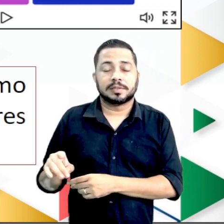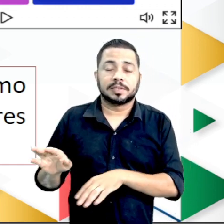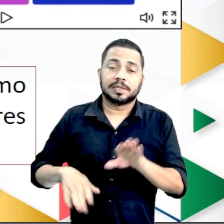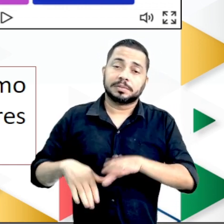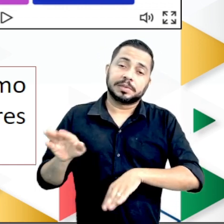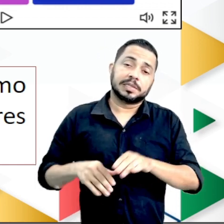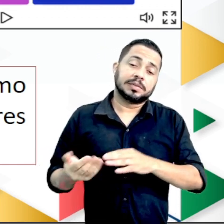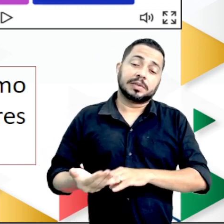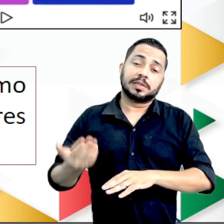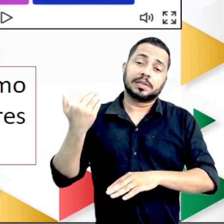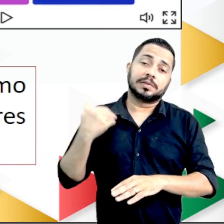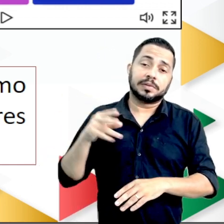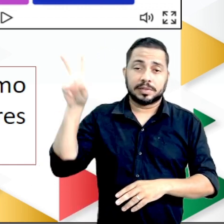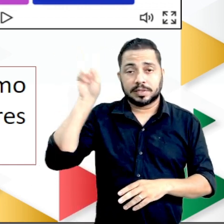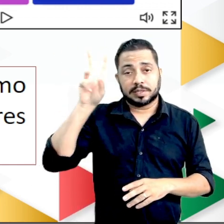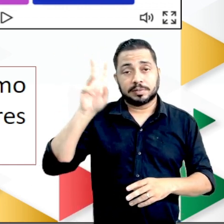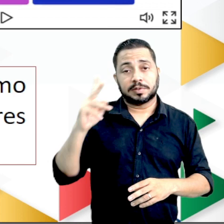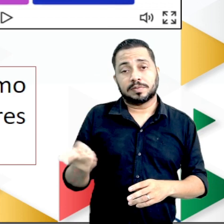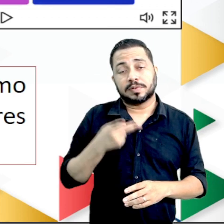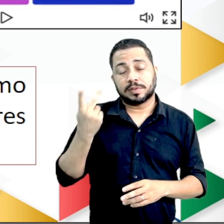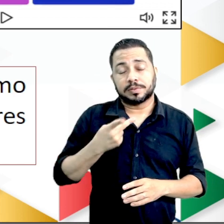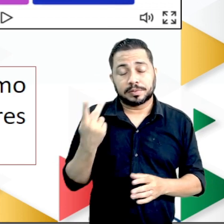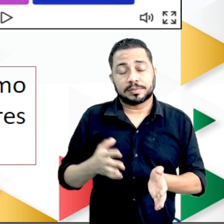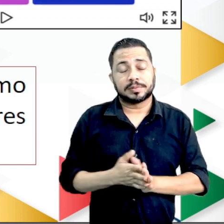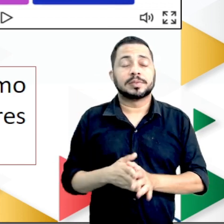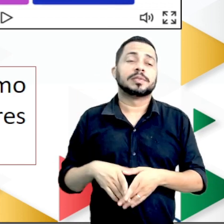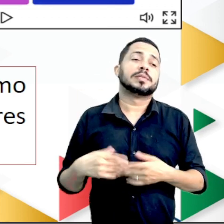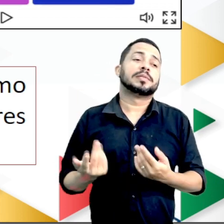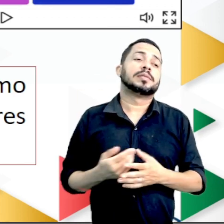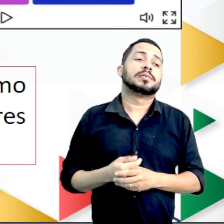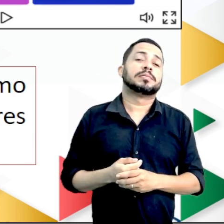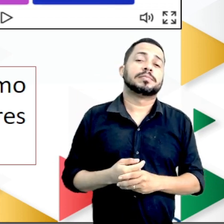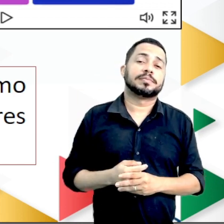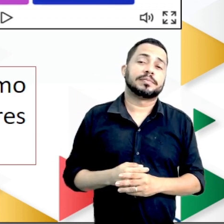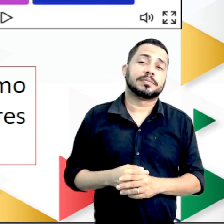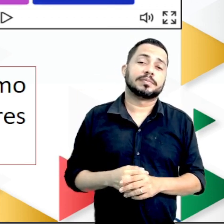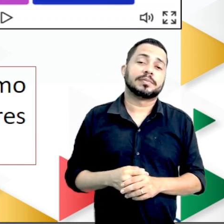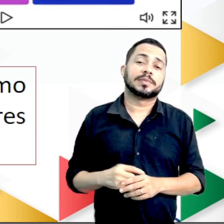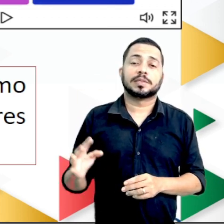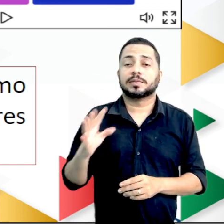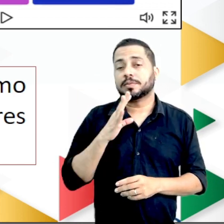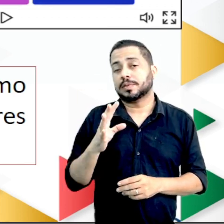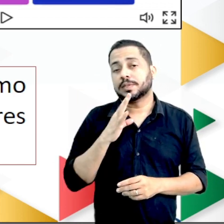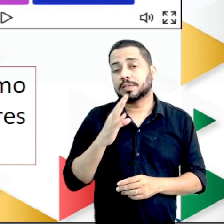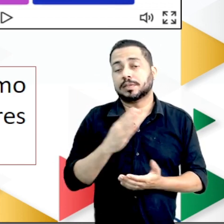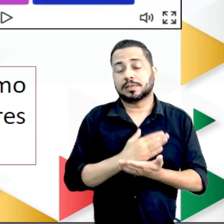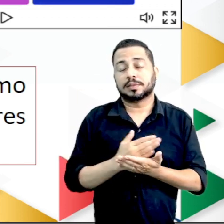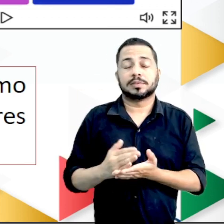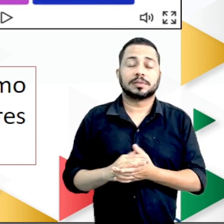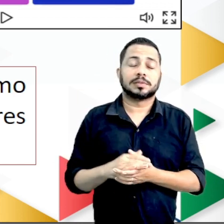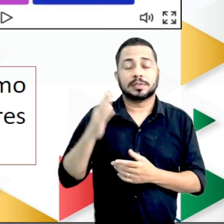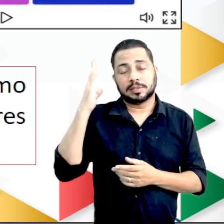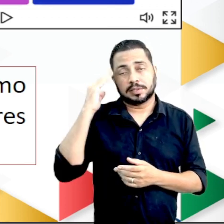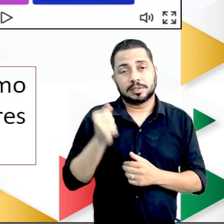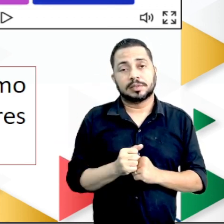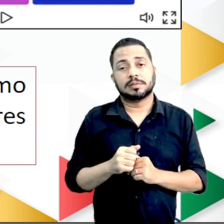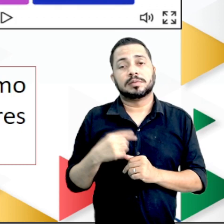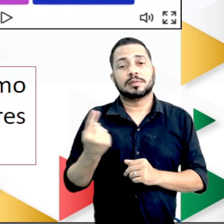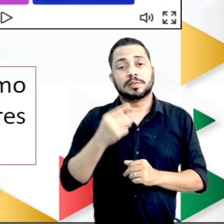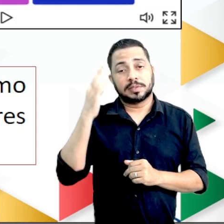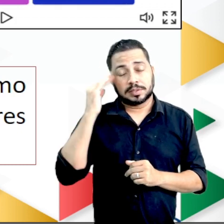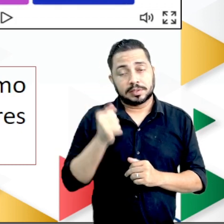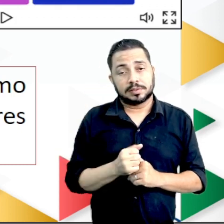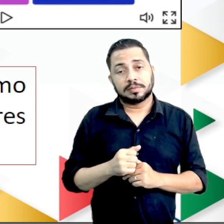anterior, lembra do que a gente falou isso agora há pouco? Então, ou termos anteriores, conhecendo o termo inicial, a gente sabe o termo inicial, nós sabemos,